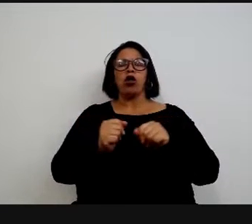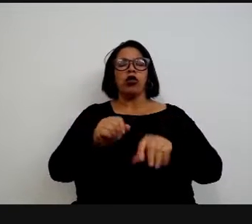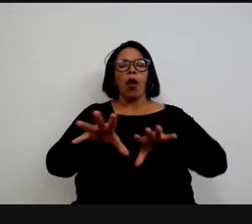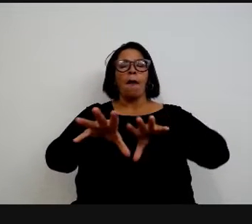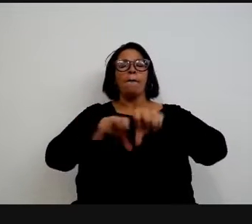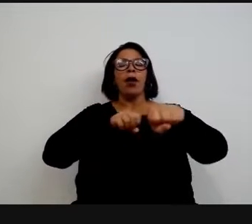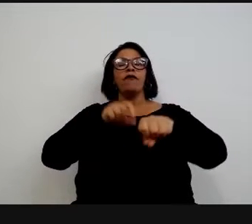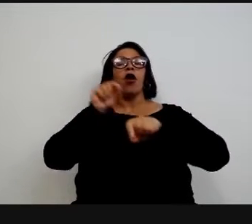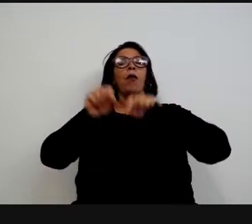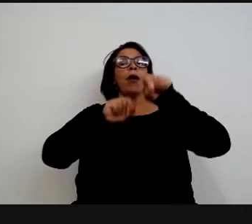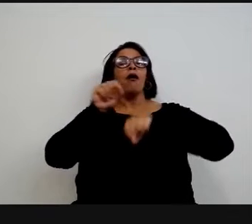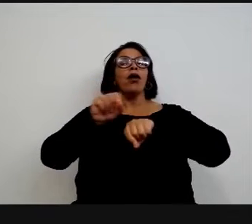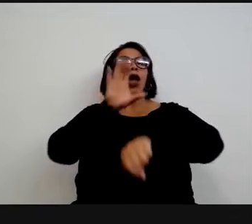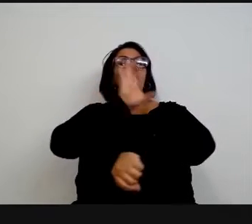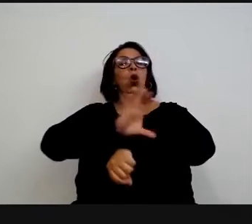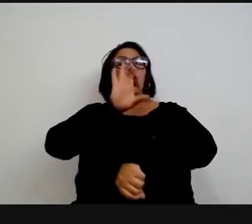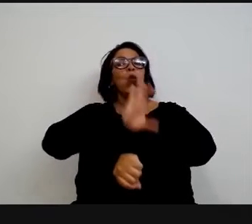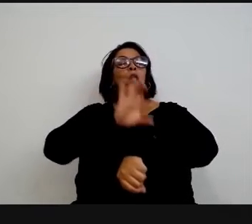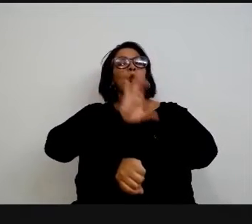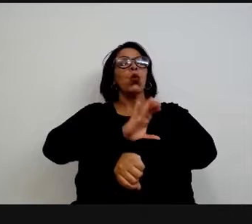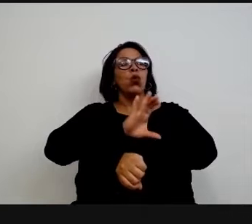para formar um curso, né?